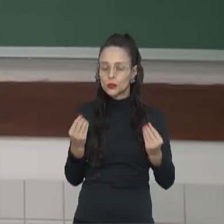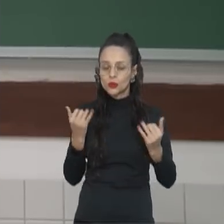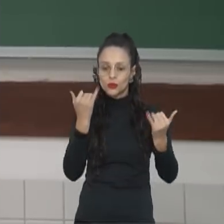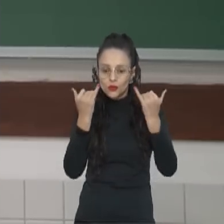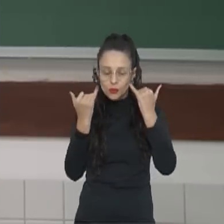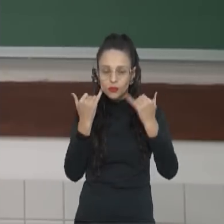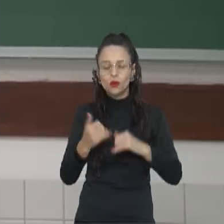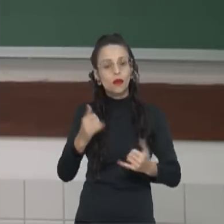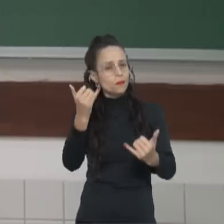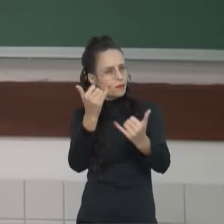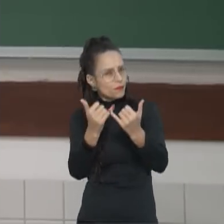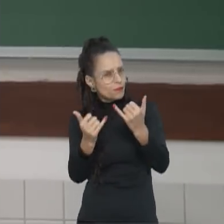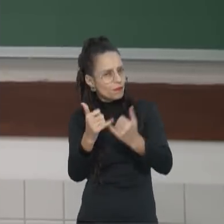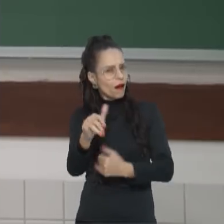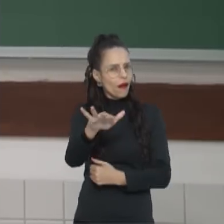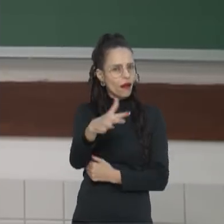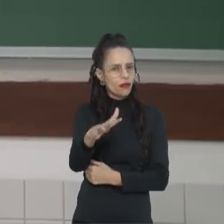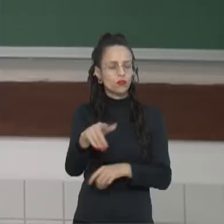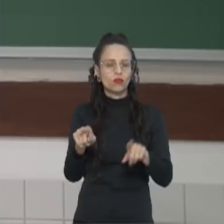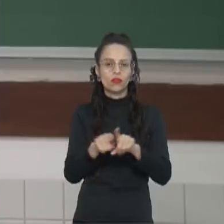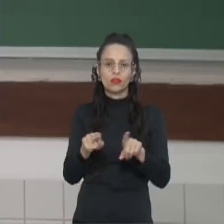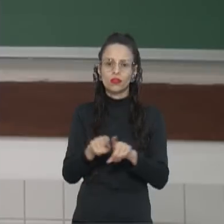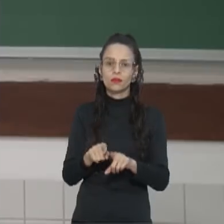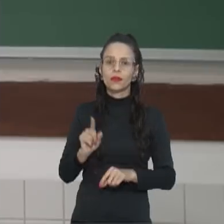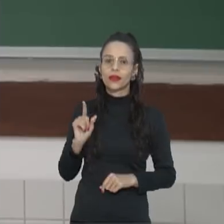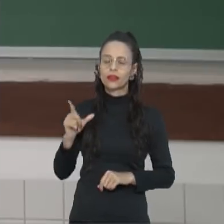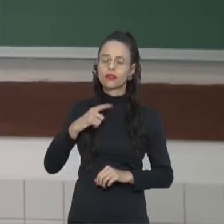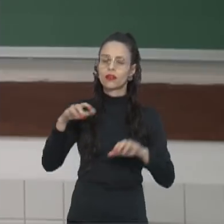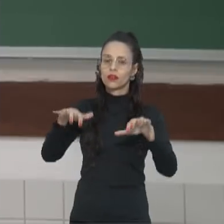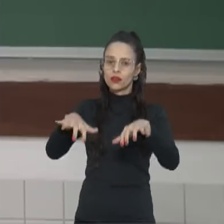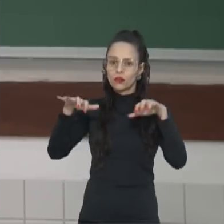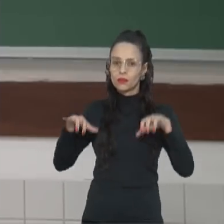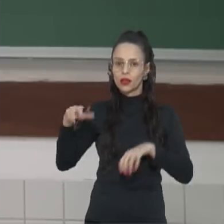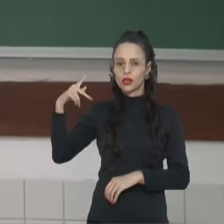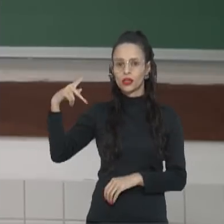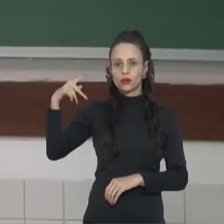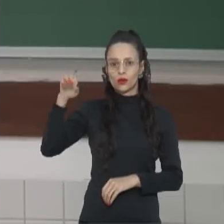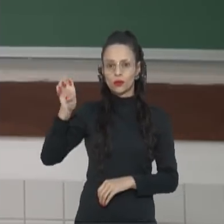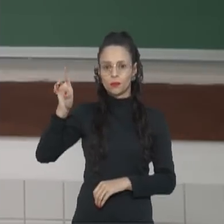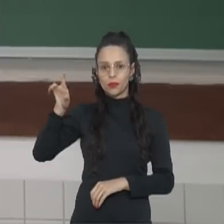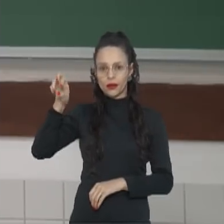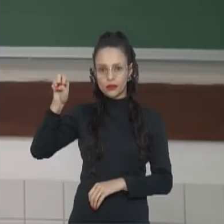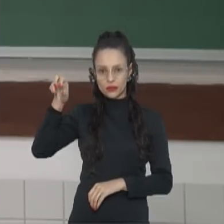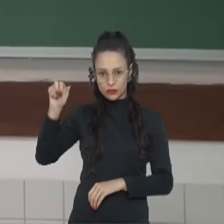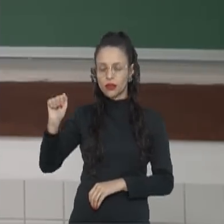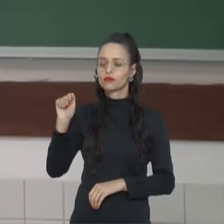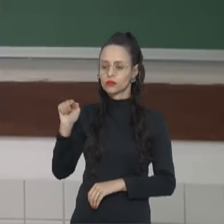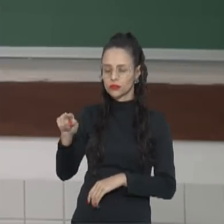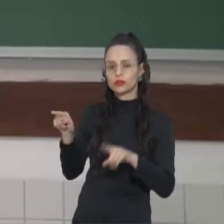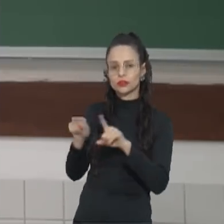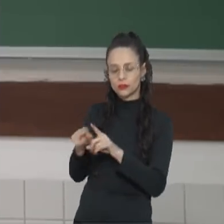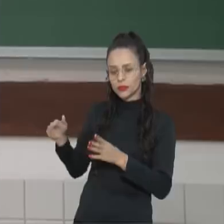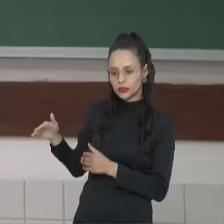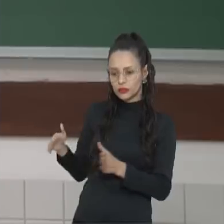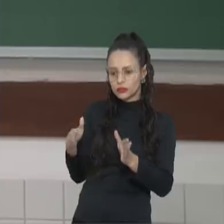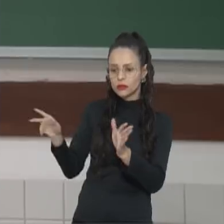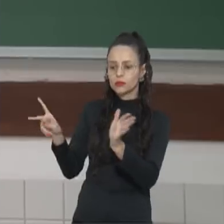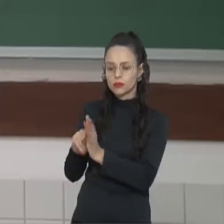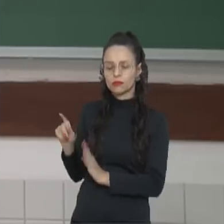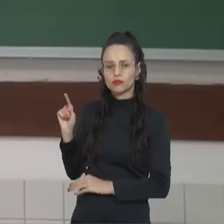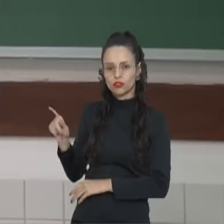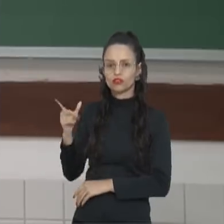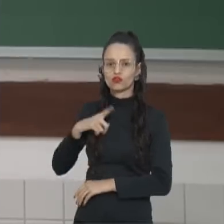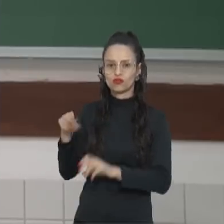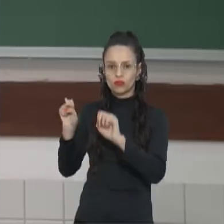Meio parecido, vi também no Império Persa, que também tinha os locais dentro da estrada real, onde eles faziam